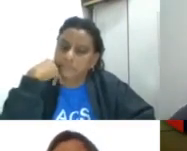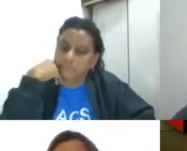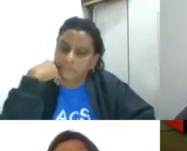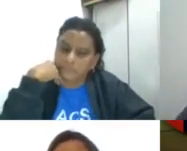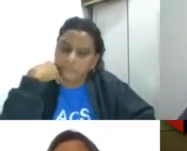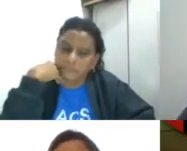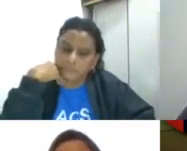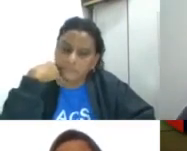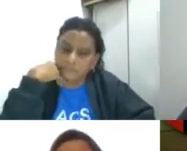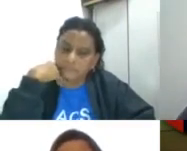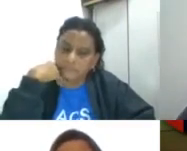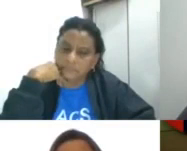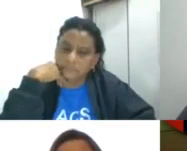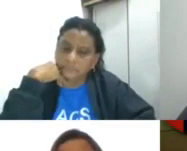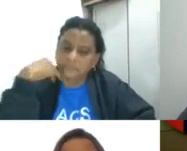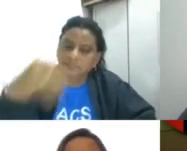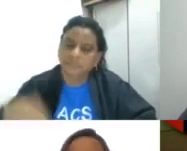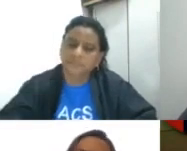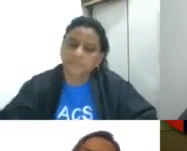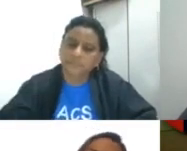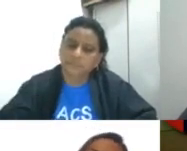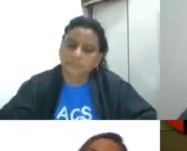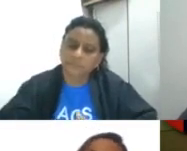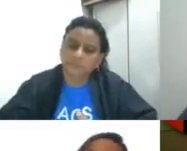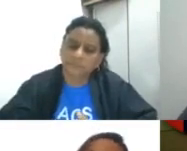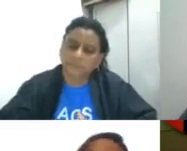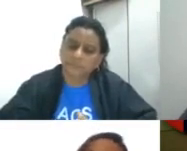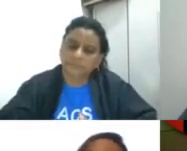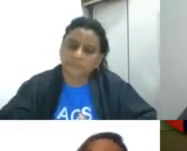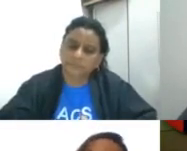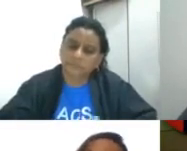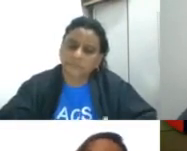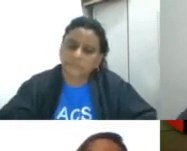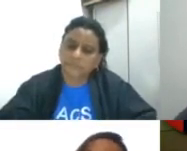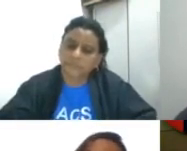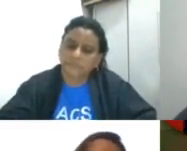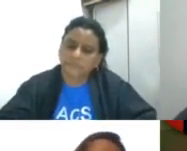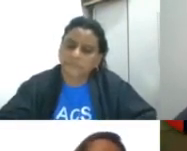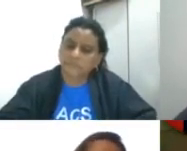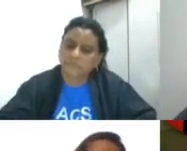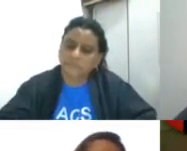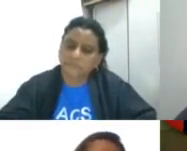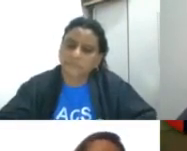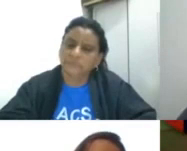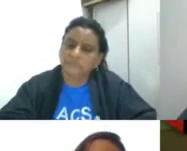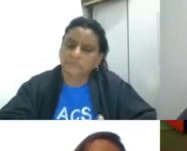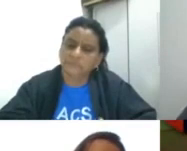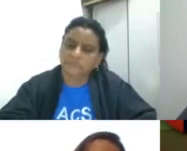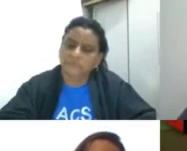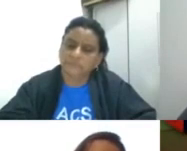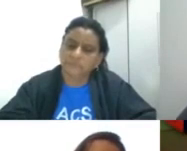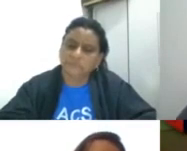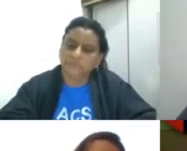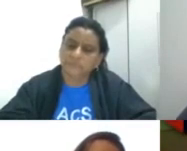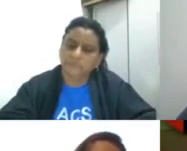Em relação ao diagnóstico laboratorial os principais métodos de diagnóstico é a baciloscopia que é um método que serve para diagnóstico e acompanhamento desses